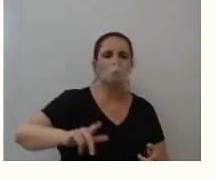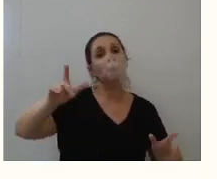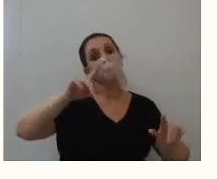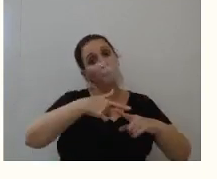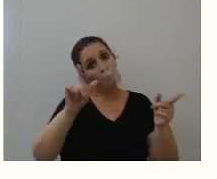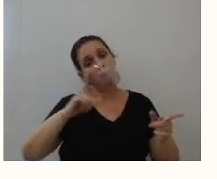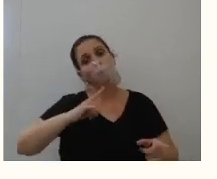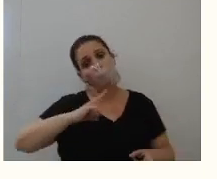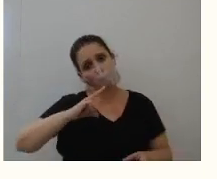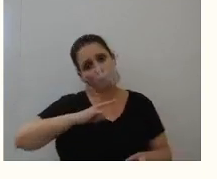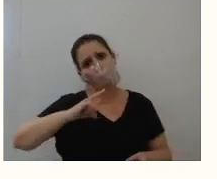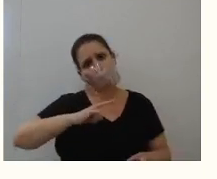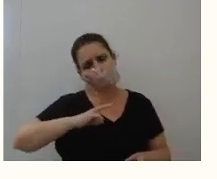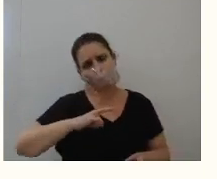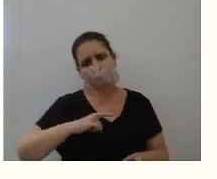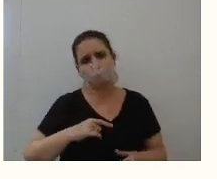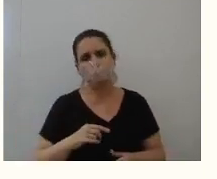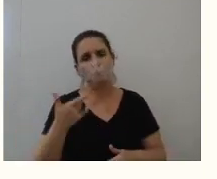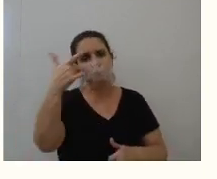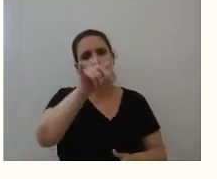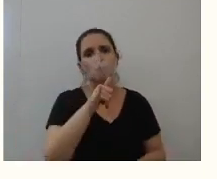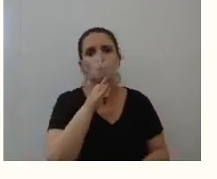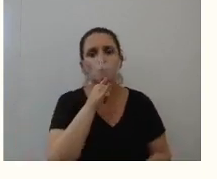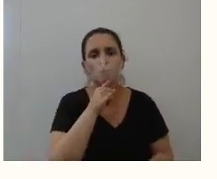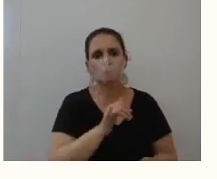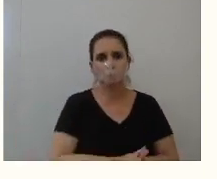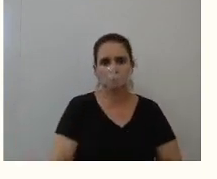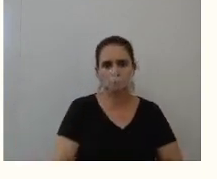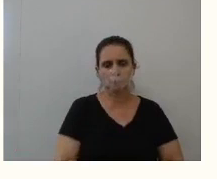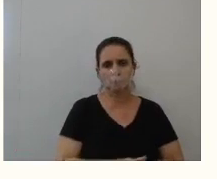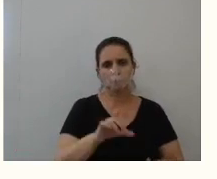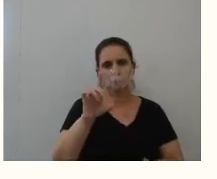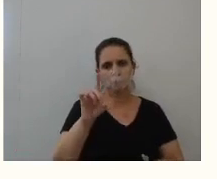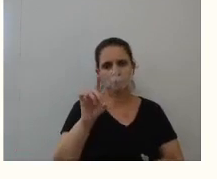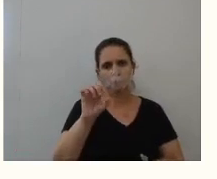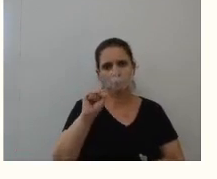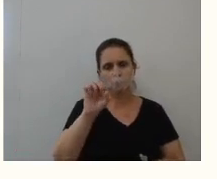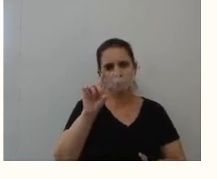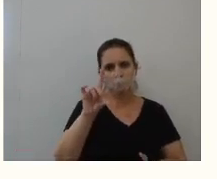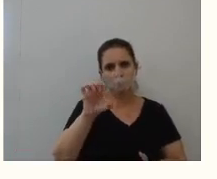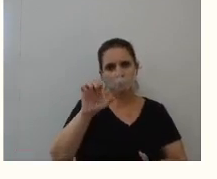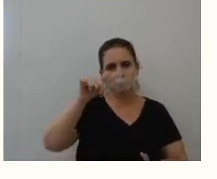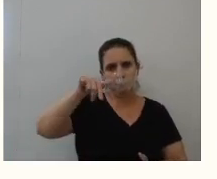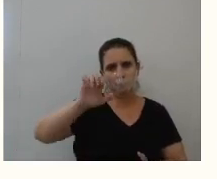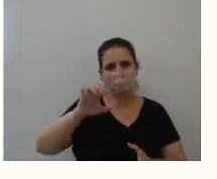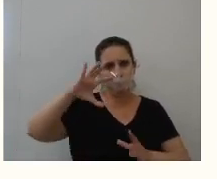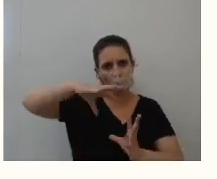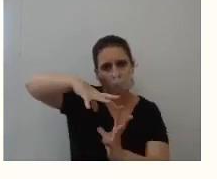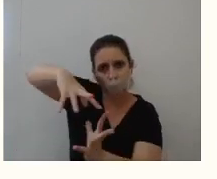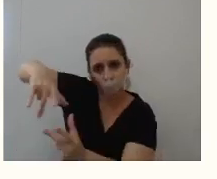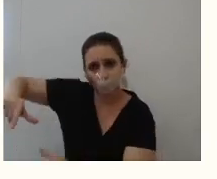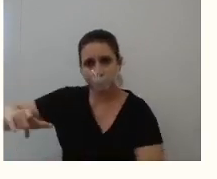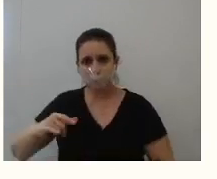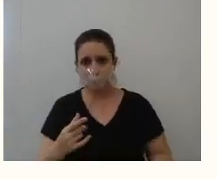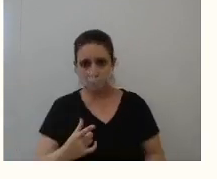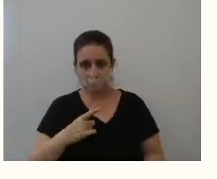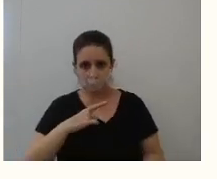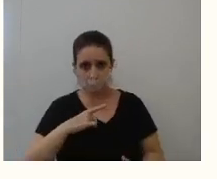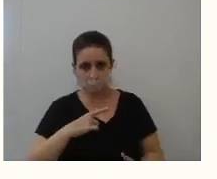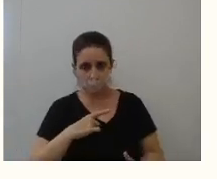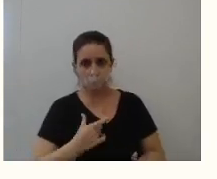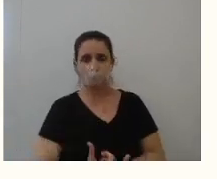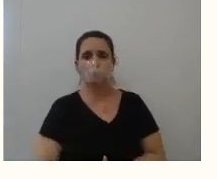gente? Existe. Próximo exemplo, ó. Desde que o mundo existe, olha o desde que com valor de